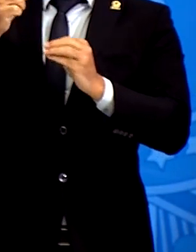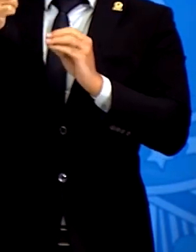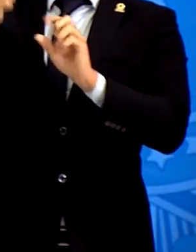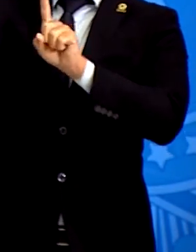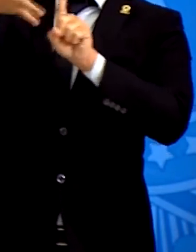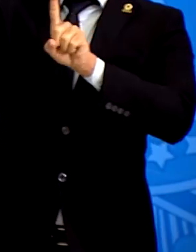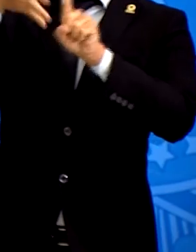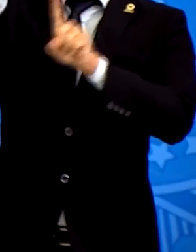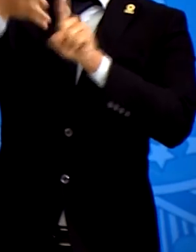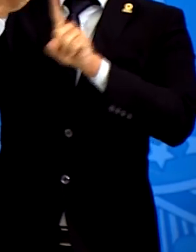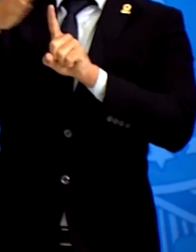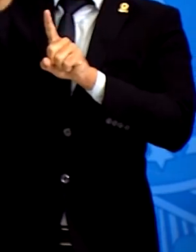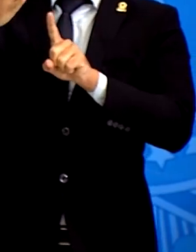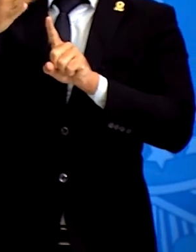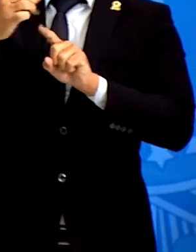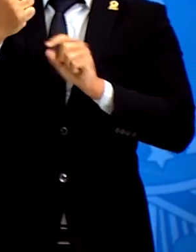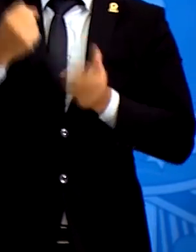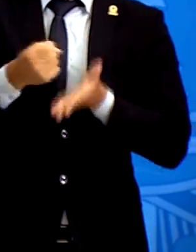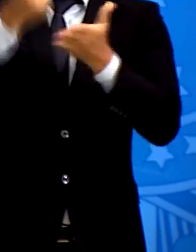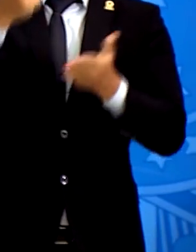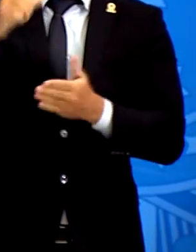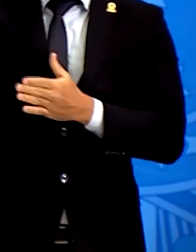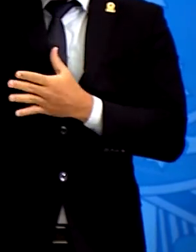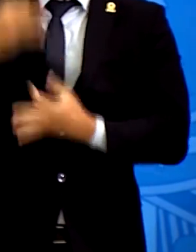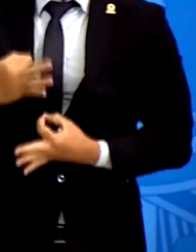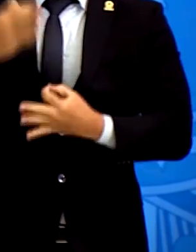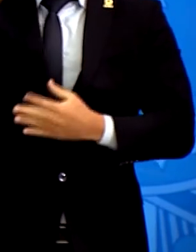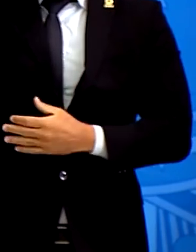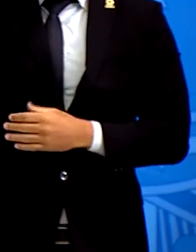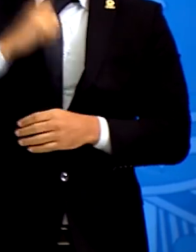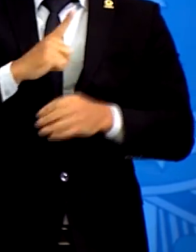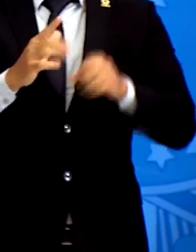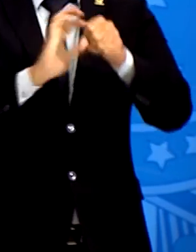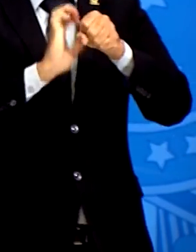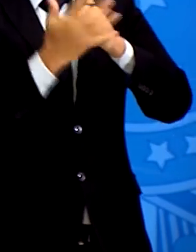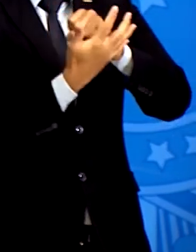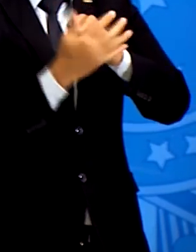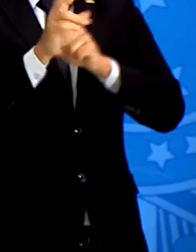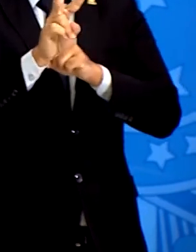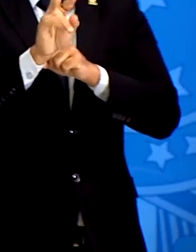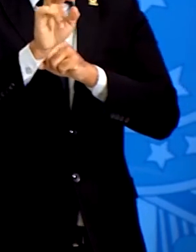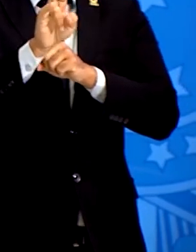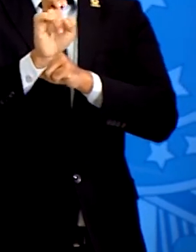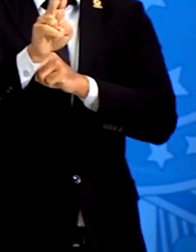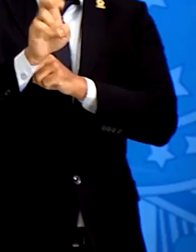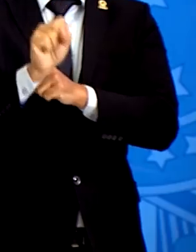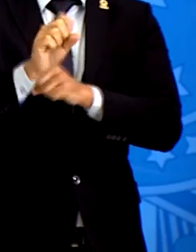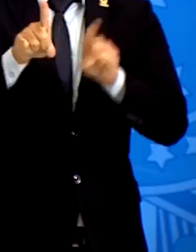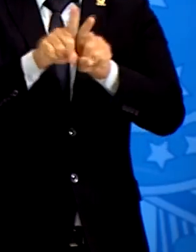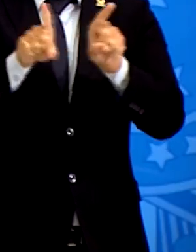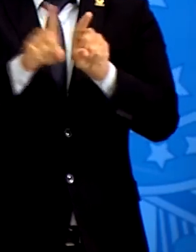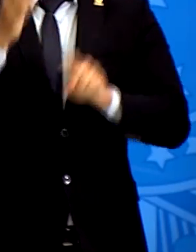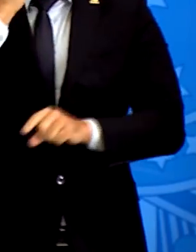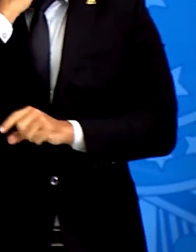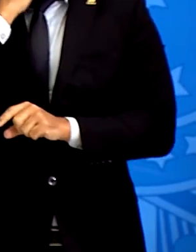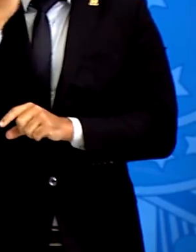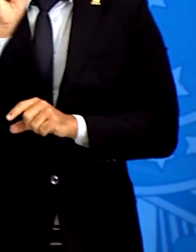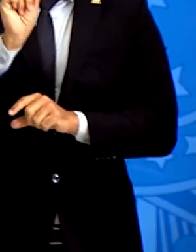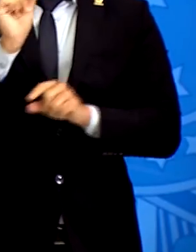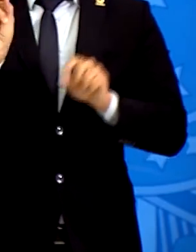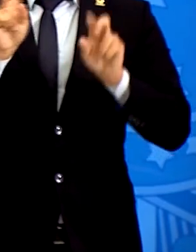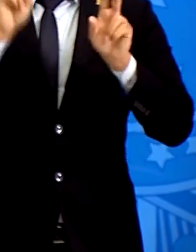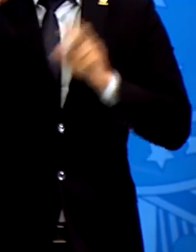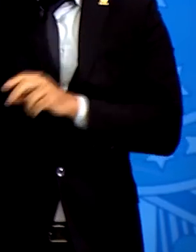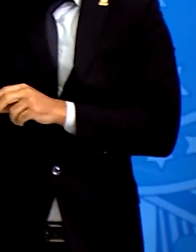Sabemos que temos um inimigo em comum, o vírus. Bem como também sabemos e temos a